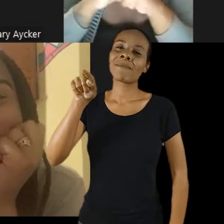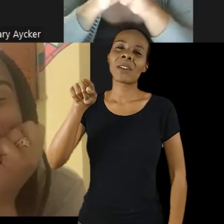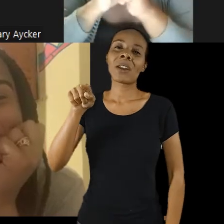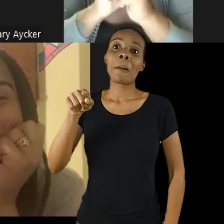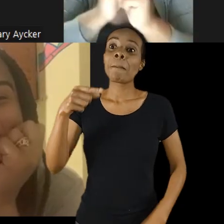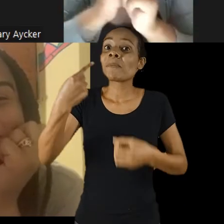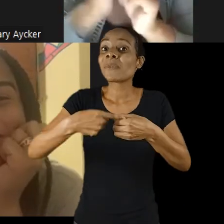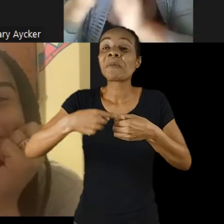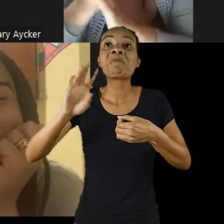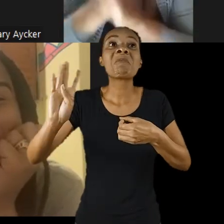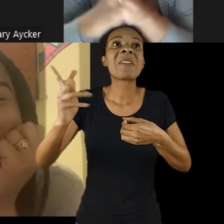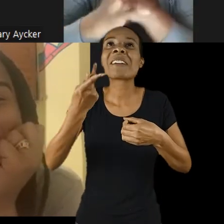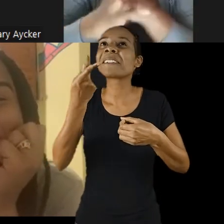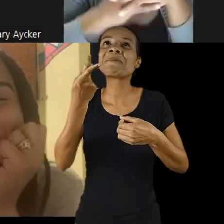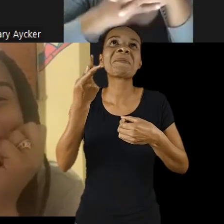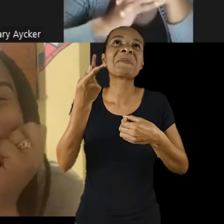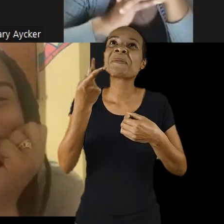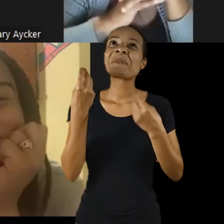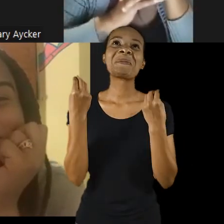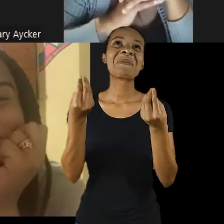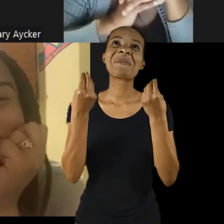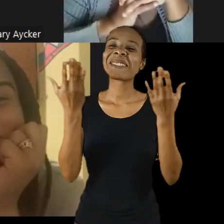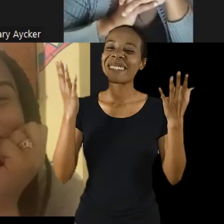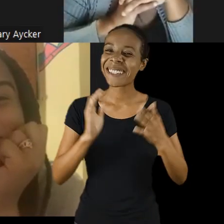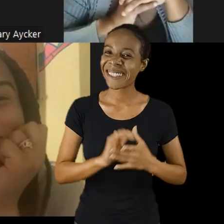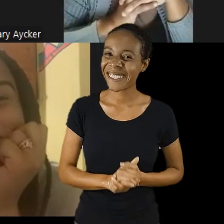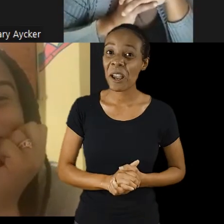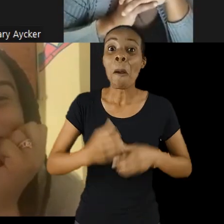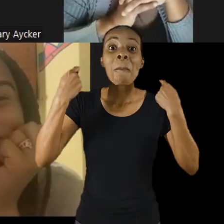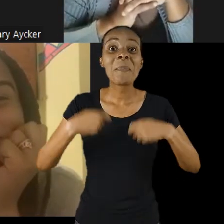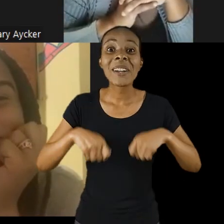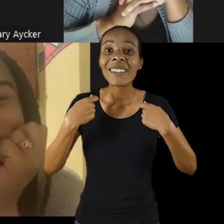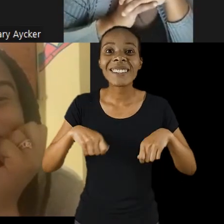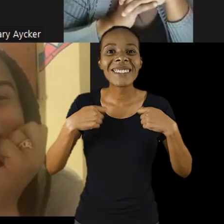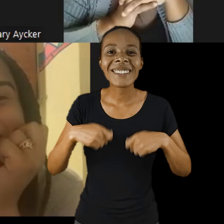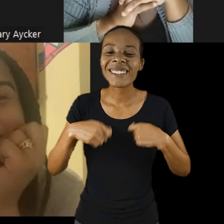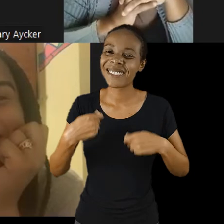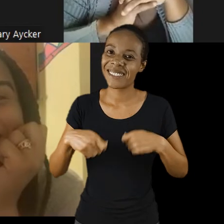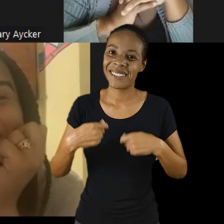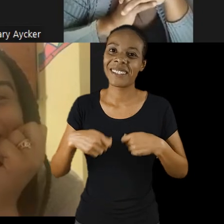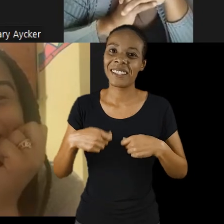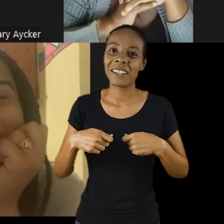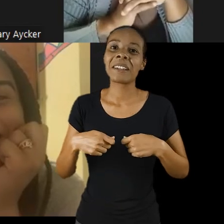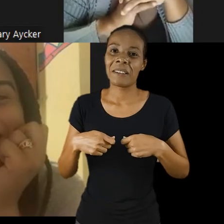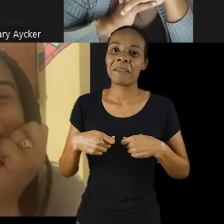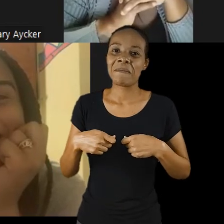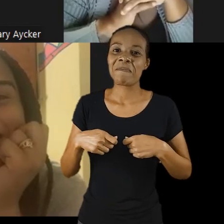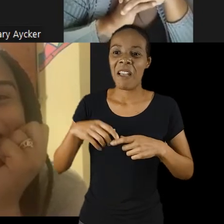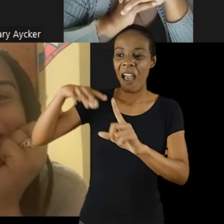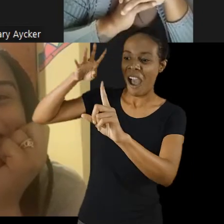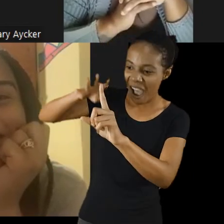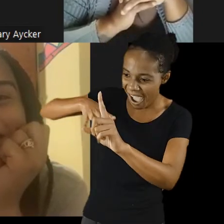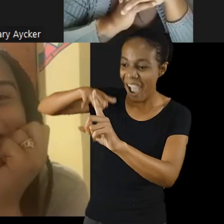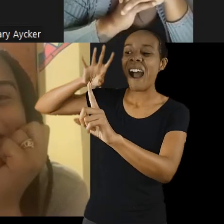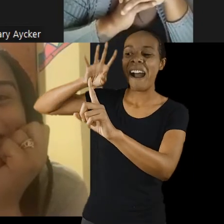Horizonte tem, assim, Belo Horizonte precisa deitar também um pouco para essa mulher, porque para essa